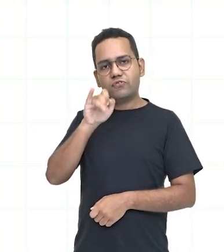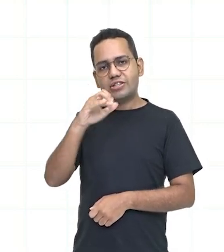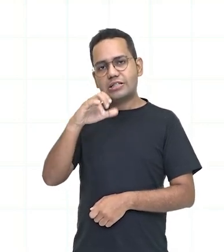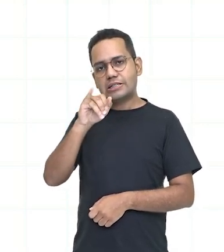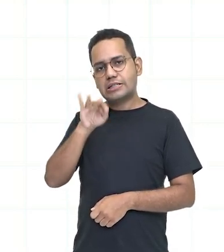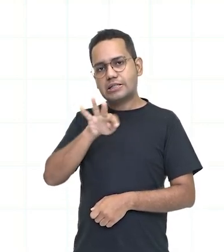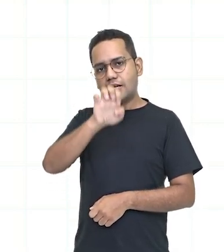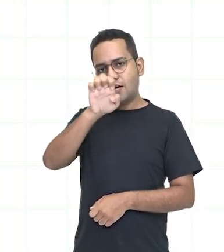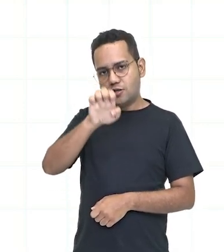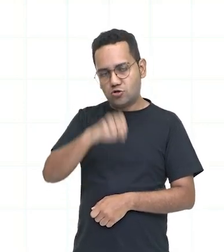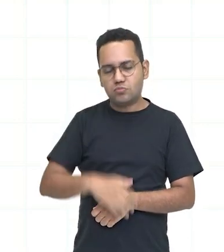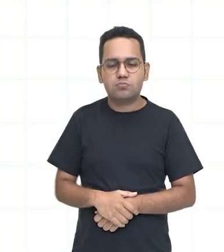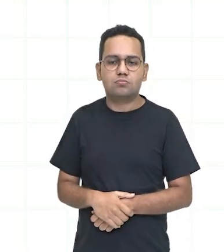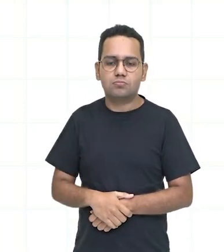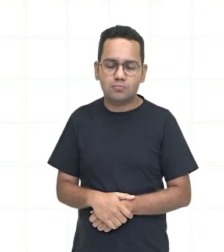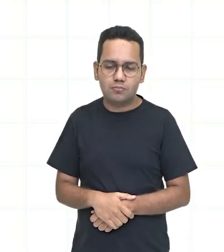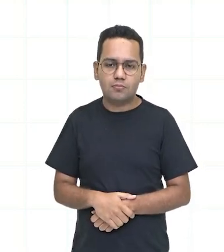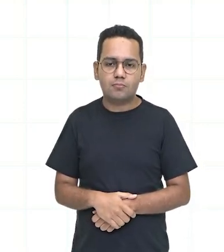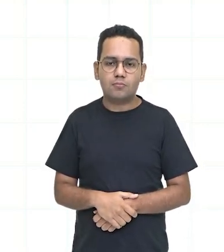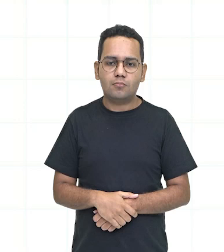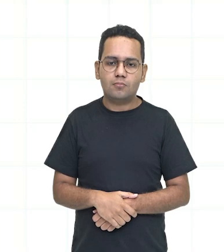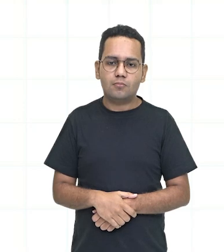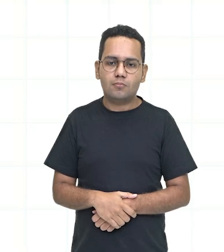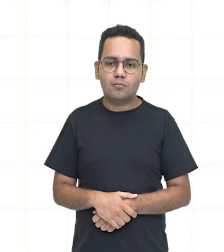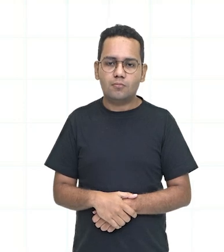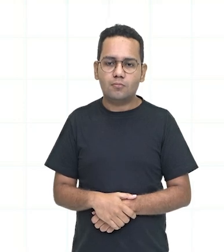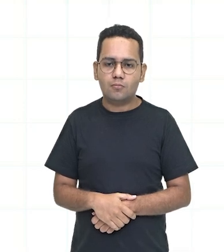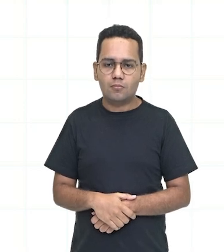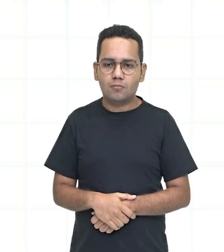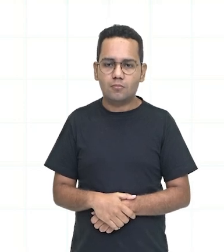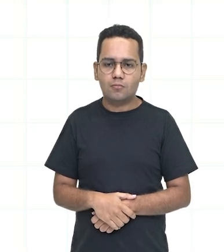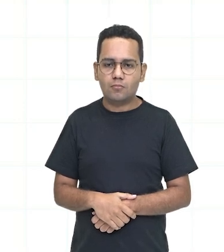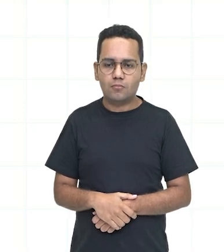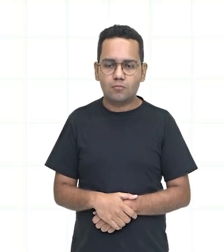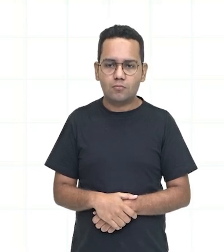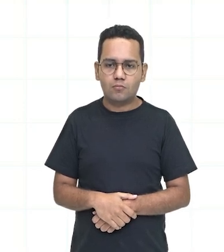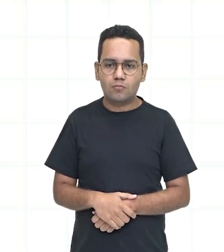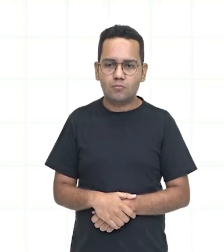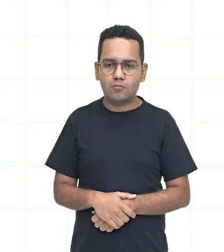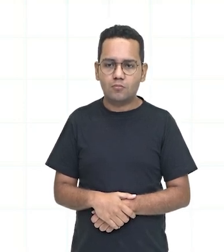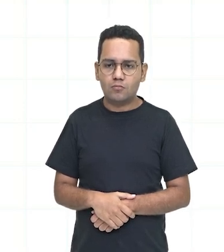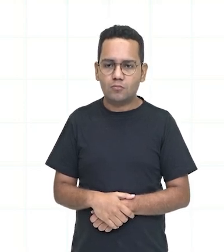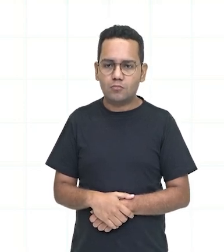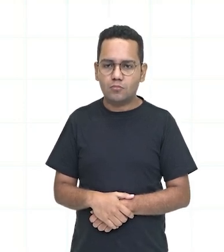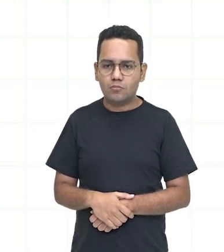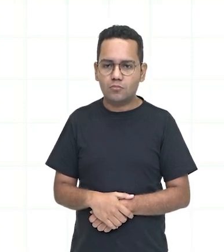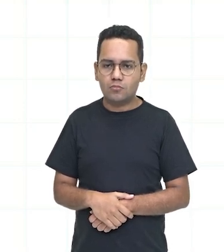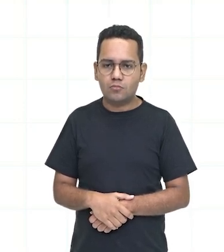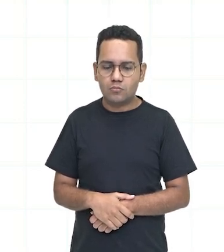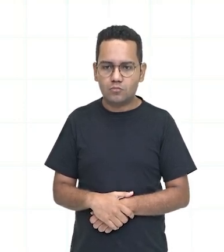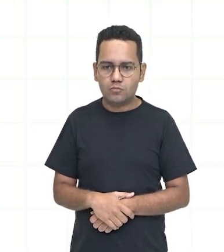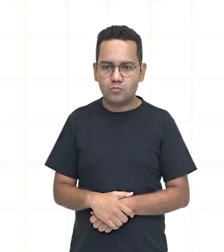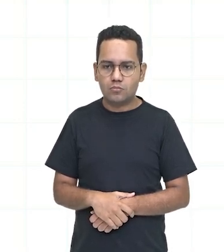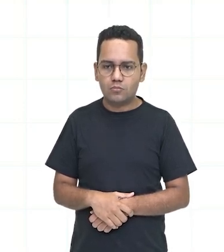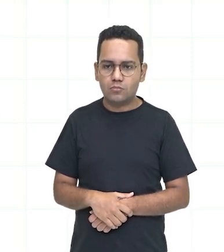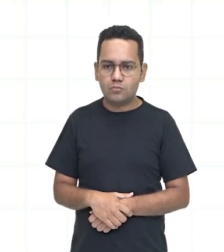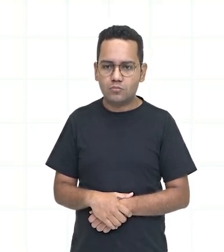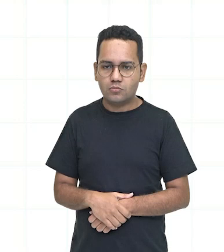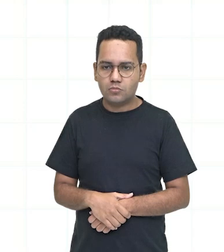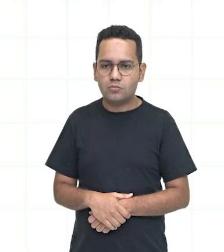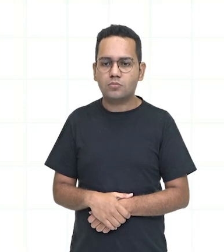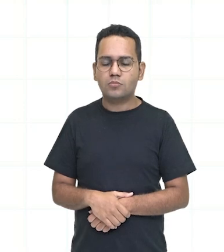economizar dinheiro o suficiente, olha só a primeira condição aqui. I will buy a car